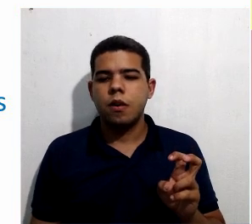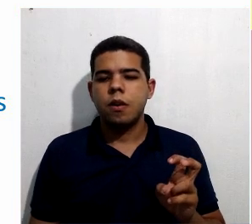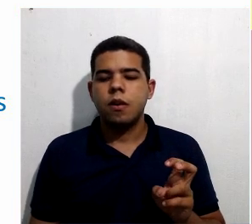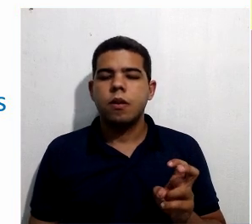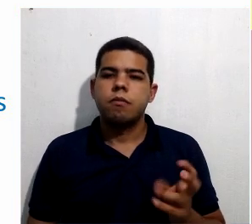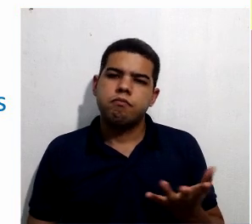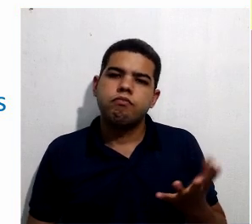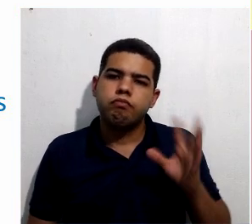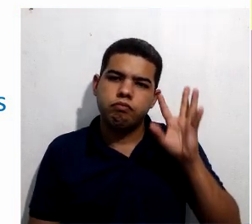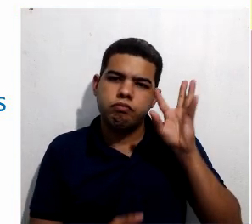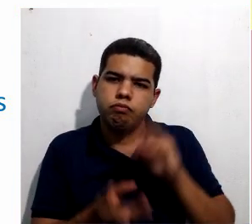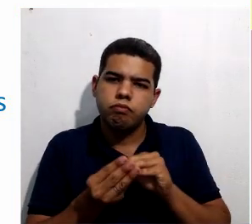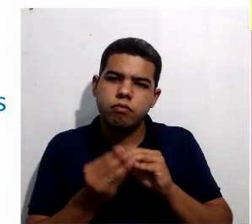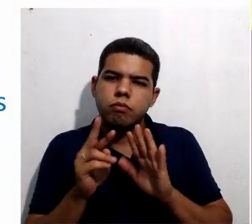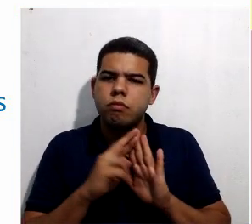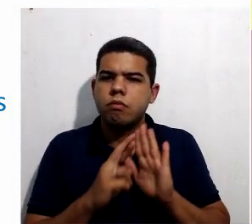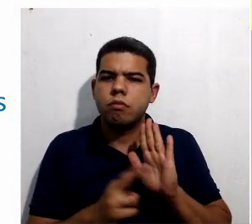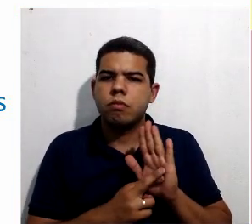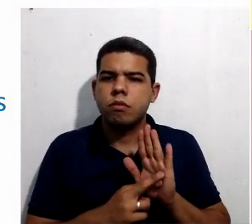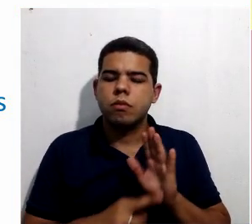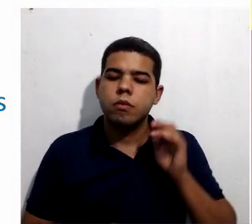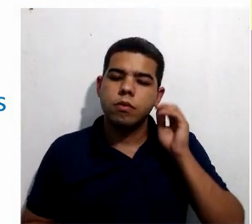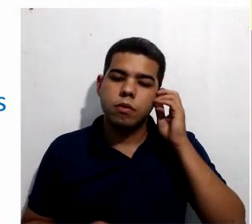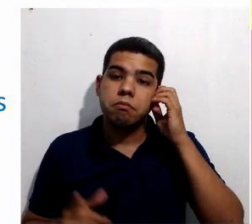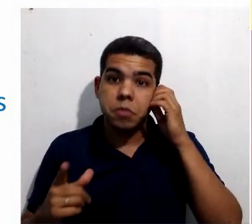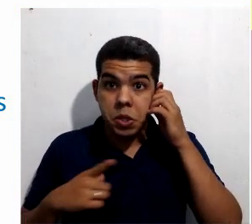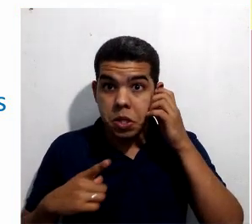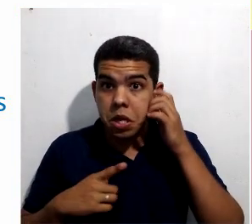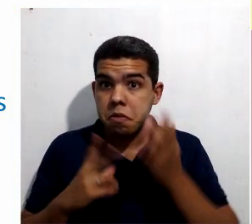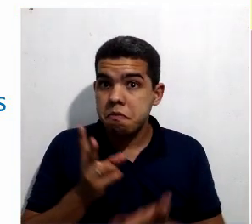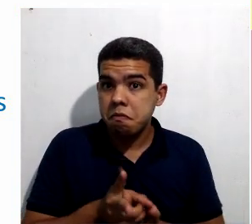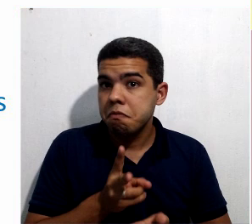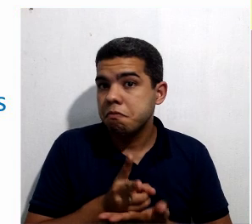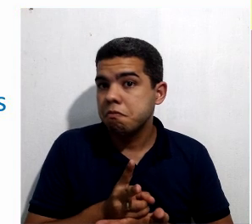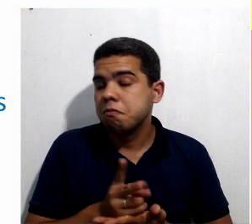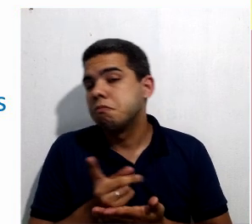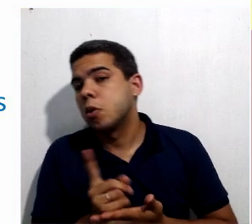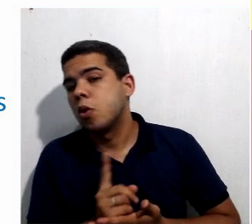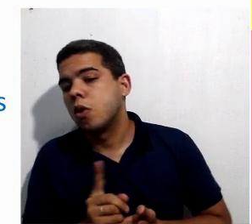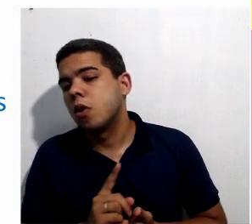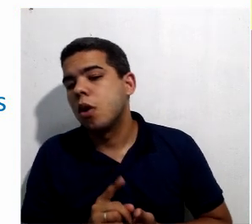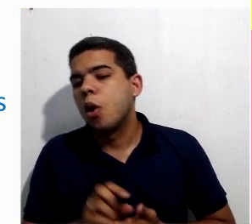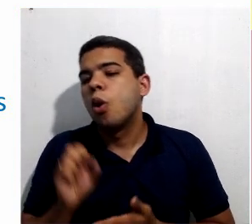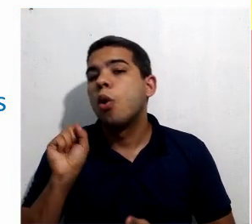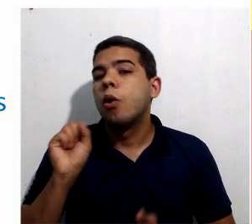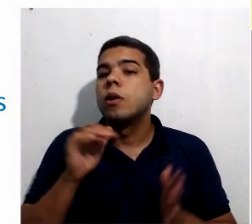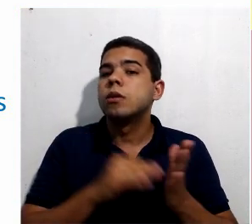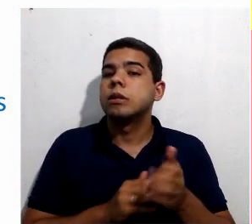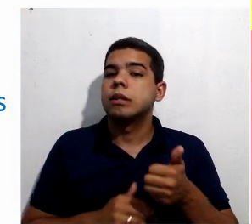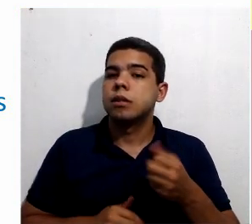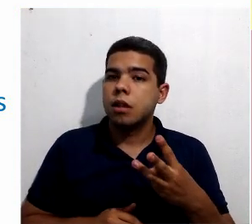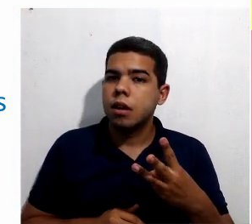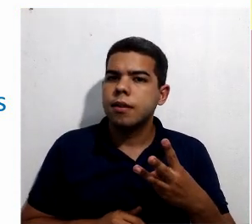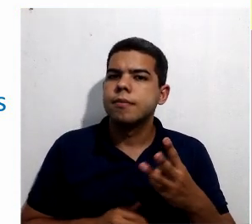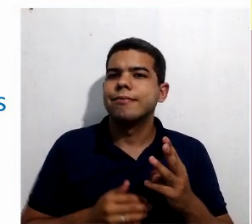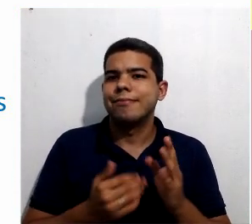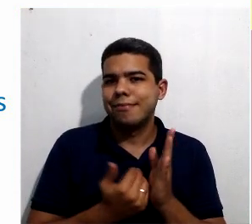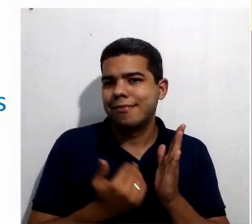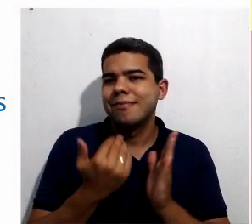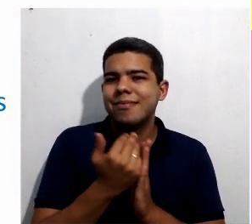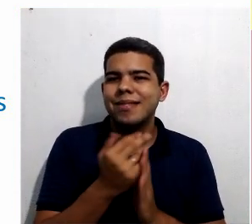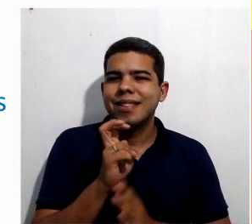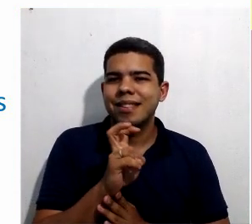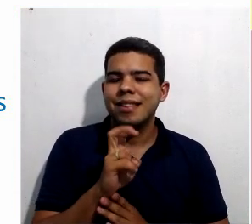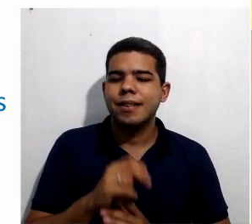Então, vamos supor que essa seja uma regra. Mas vamos ver se ela permanece desse jeito. De 8 para 13, também